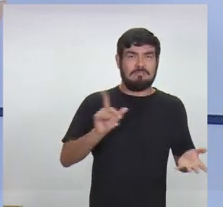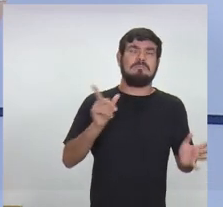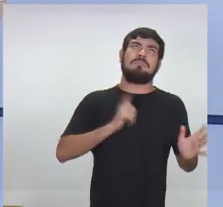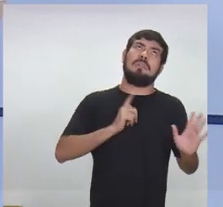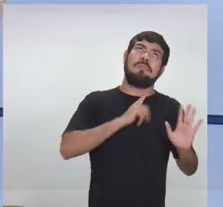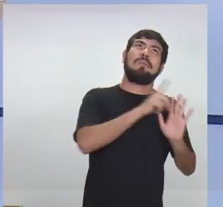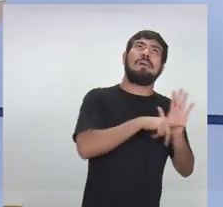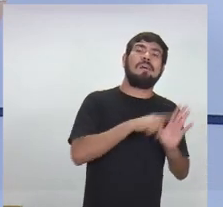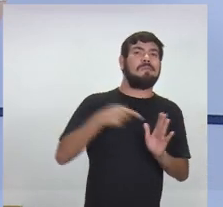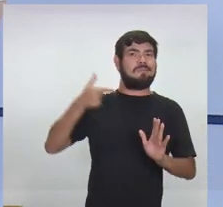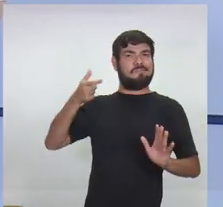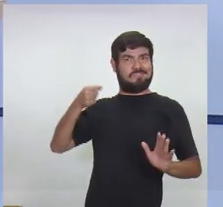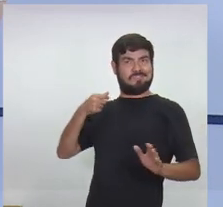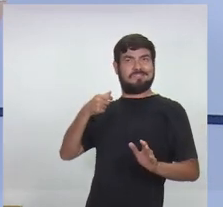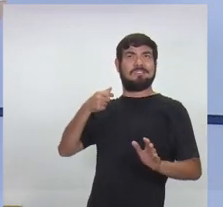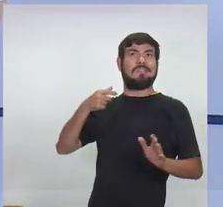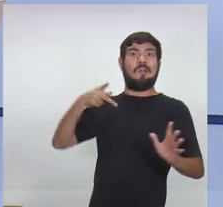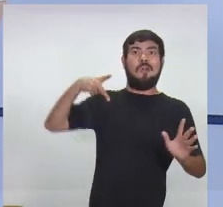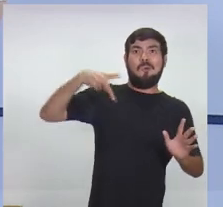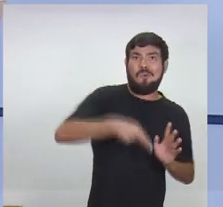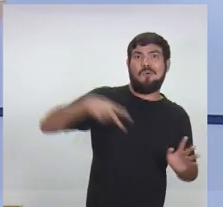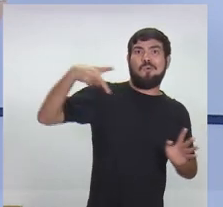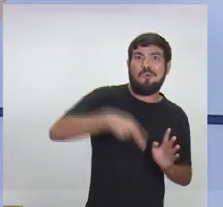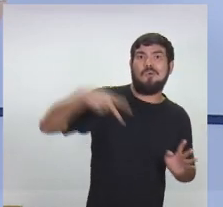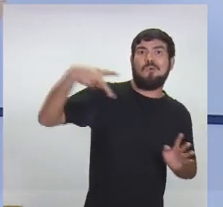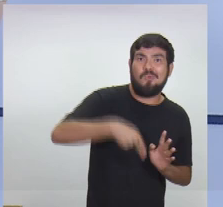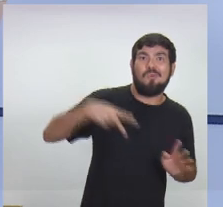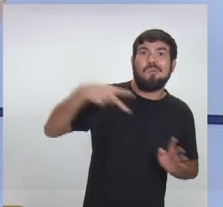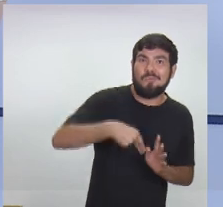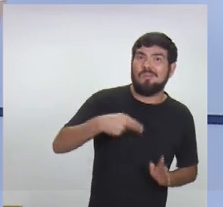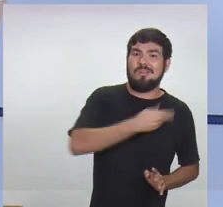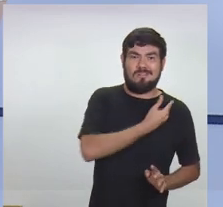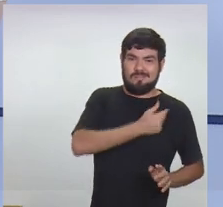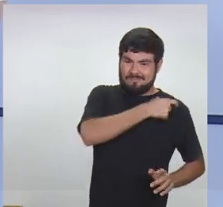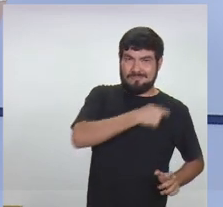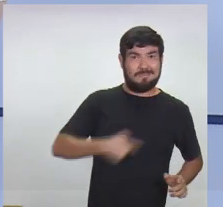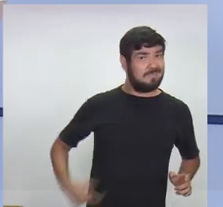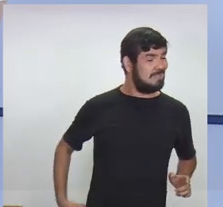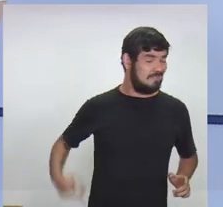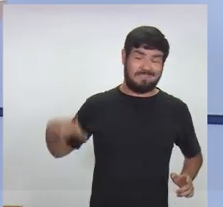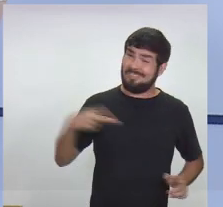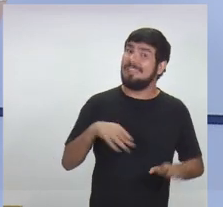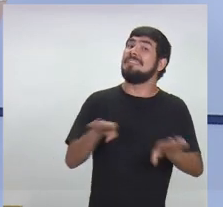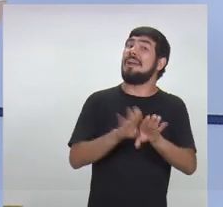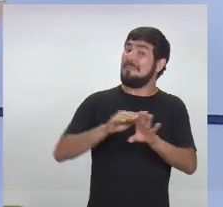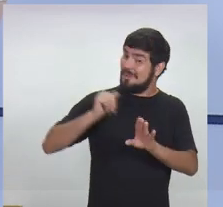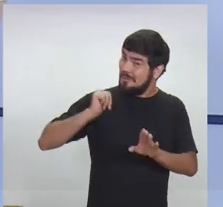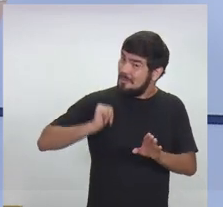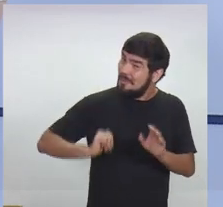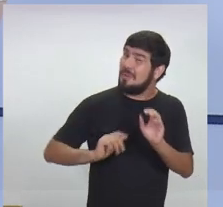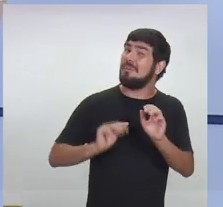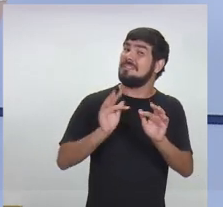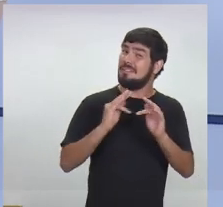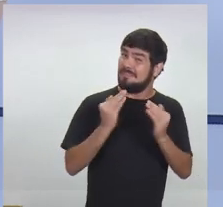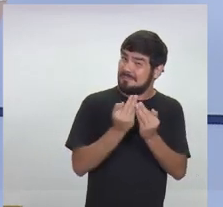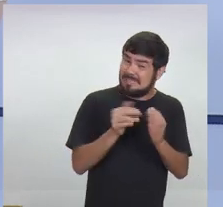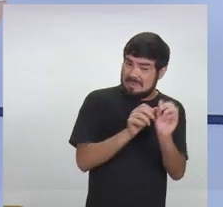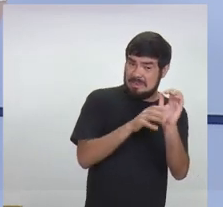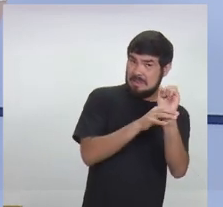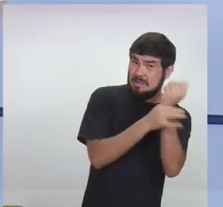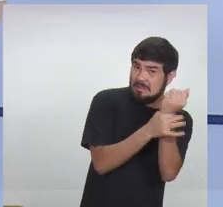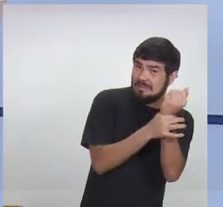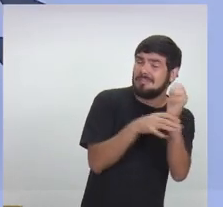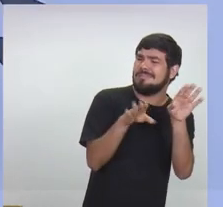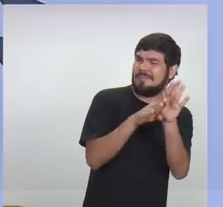durante 20 anos não vai ter investimento em saúde educação e portanto o bolsa família também está sendo cortado na metade como é que o senhor